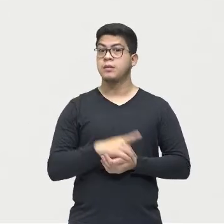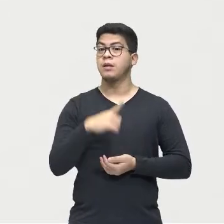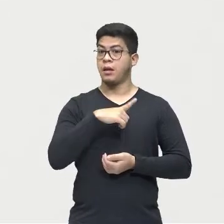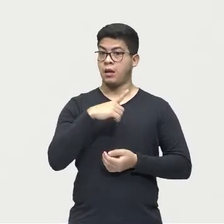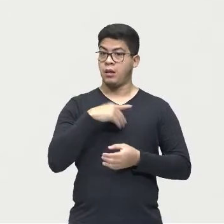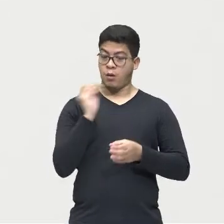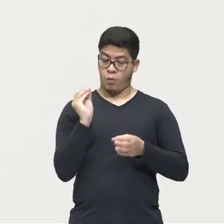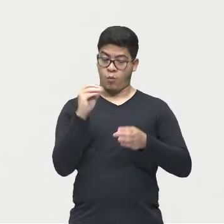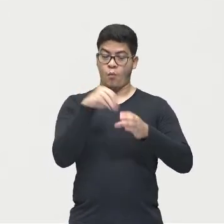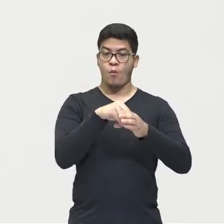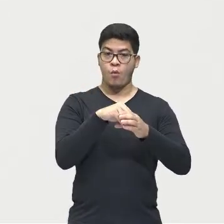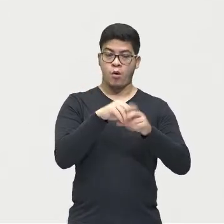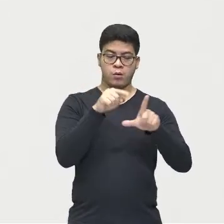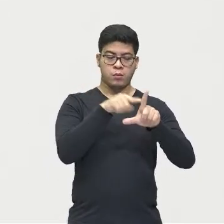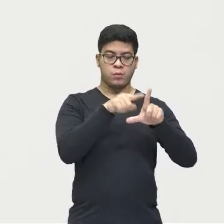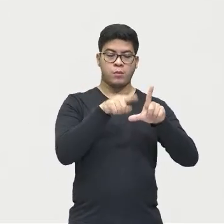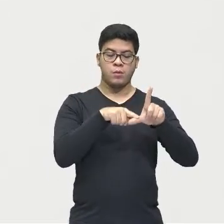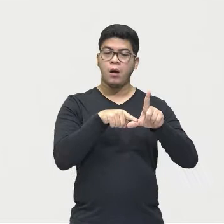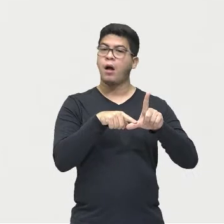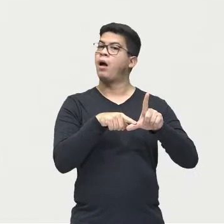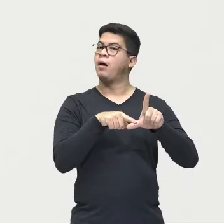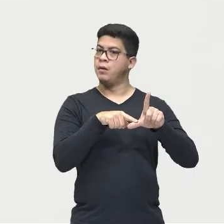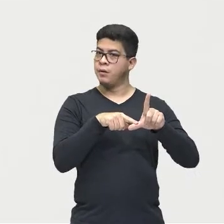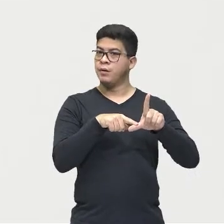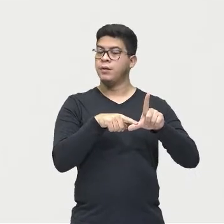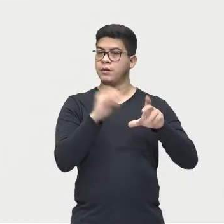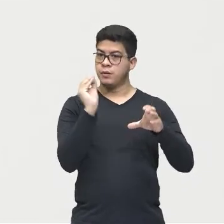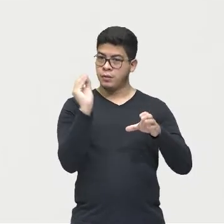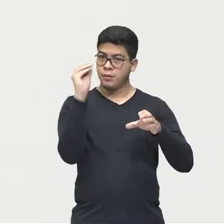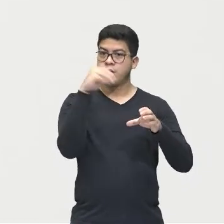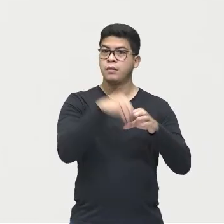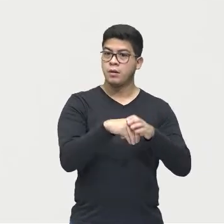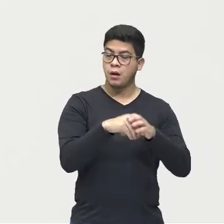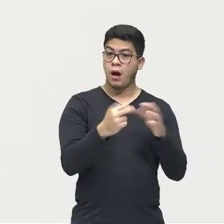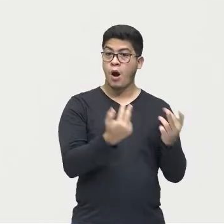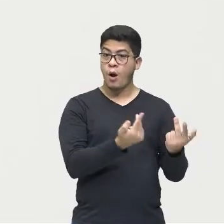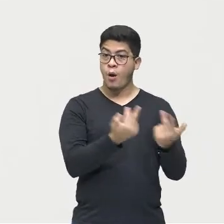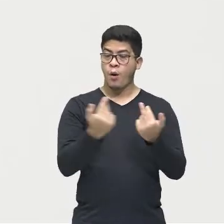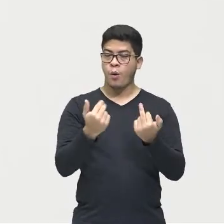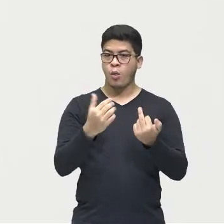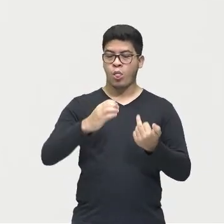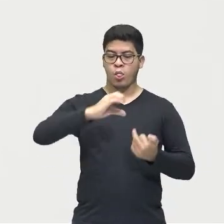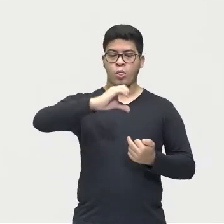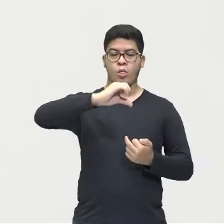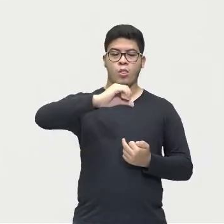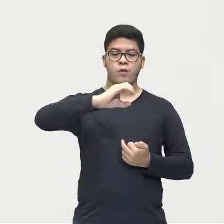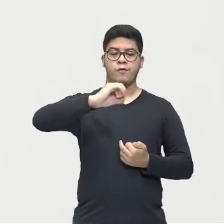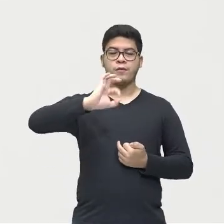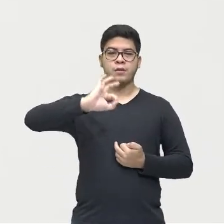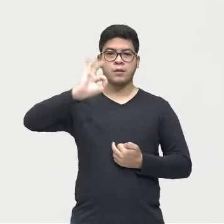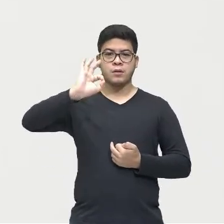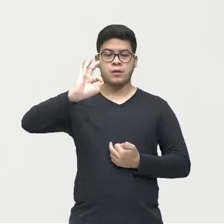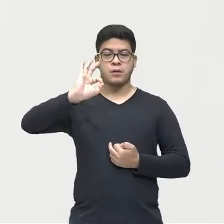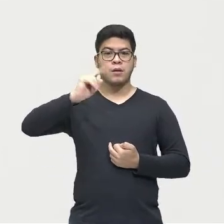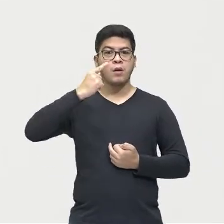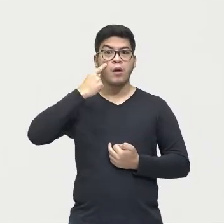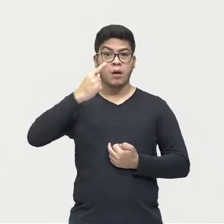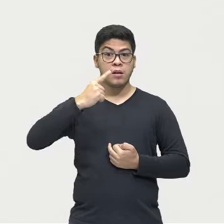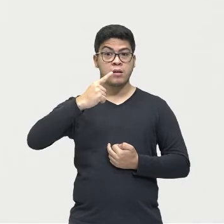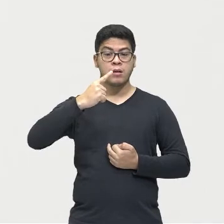ângulos internos, todos eles medindo 90 graus, ou seja, são 4 ângulos